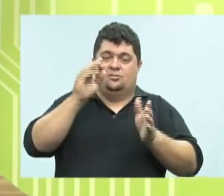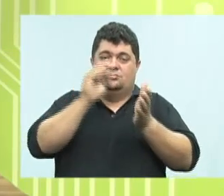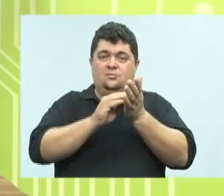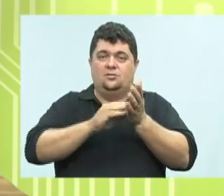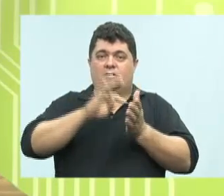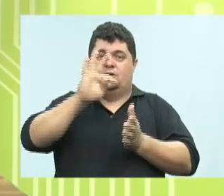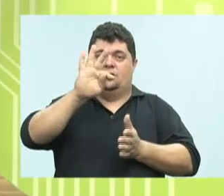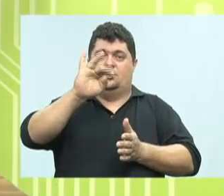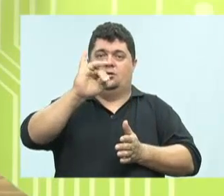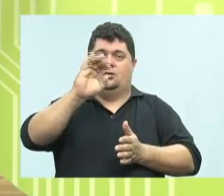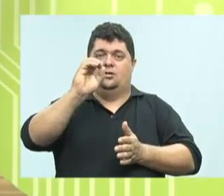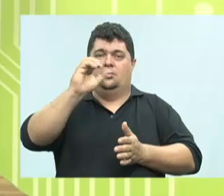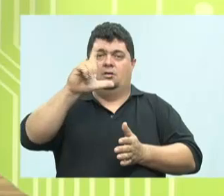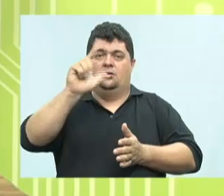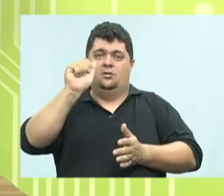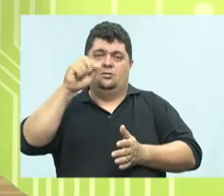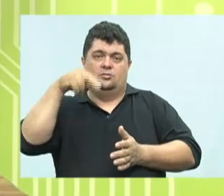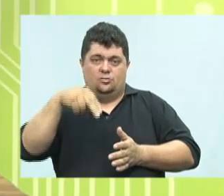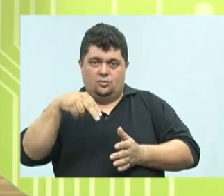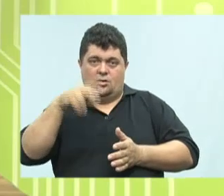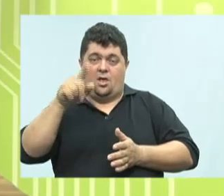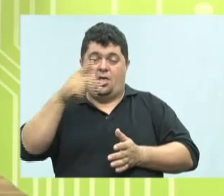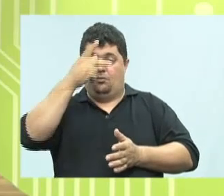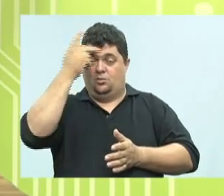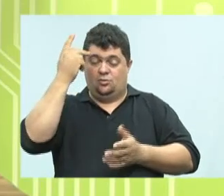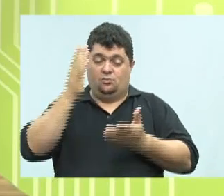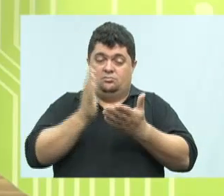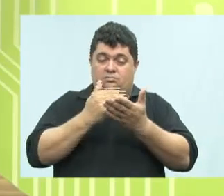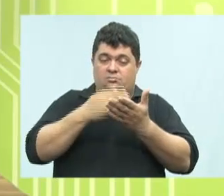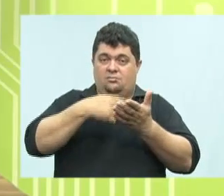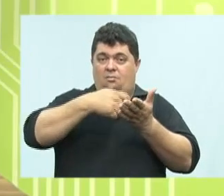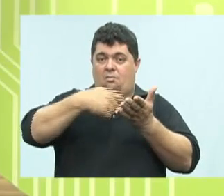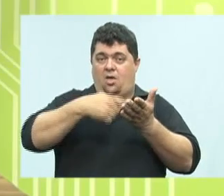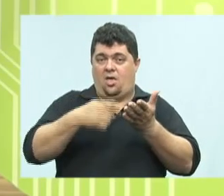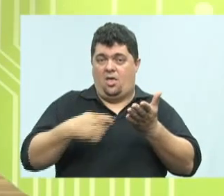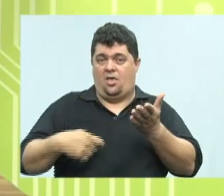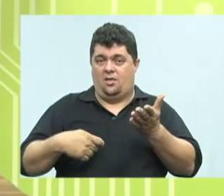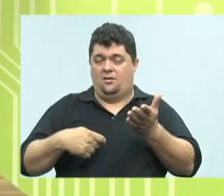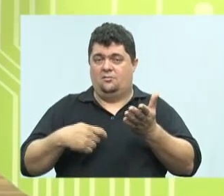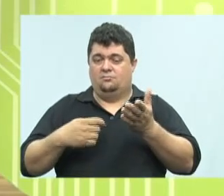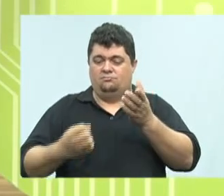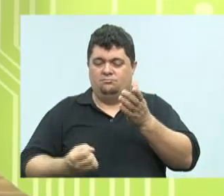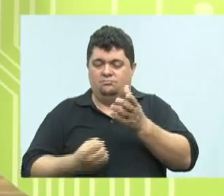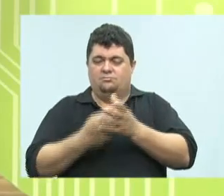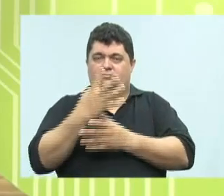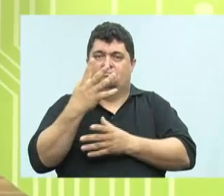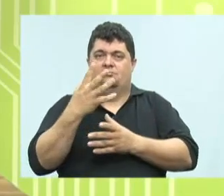Tiolan, que é, então, o teórico, que elaborou